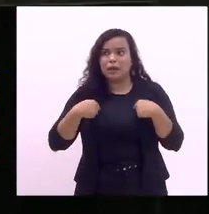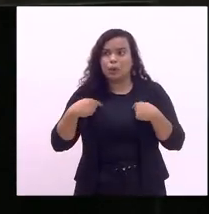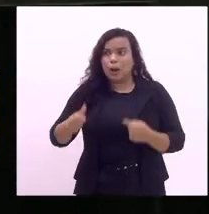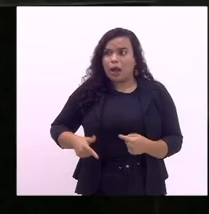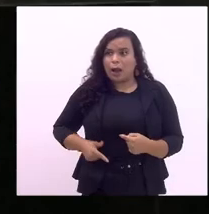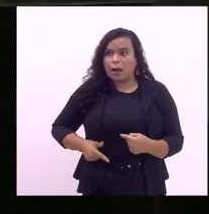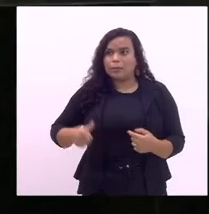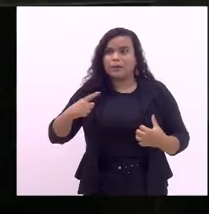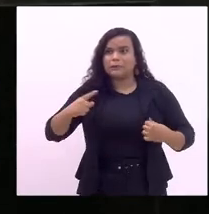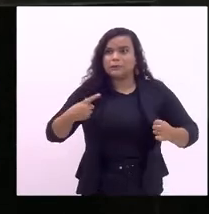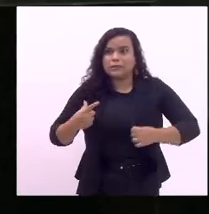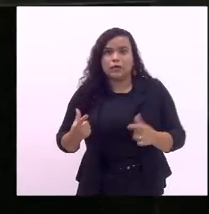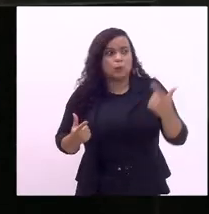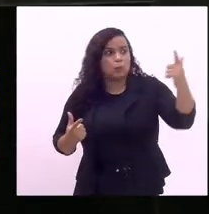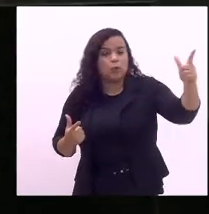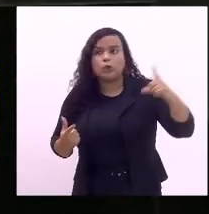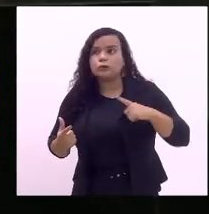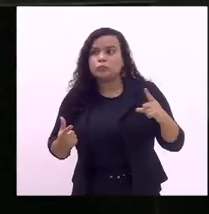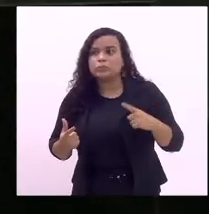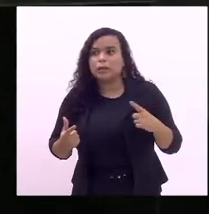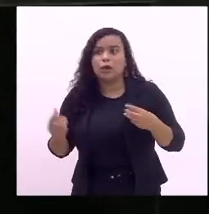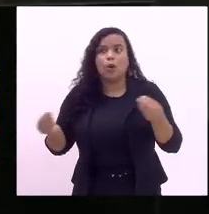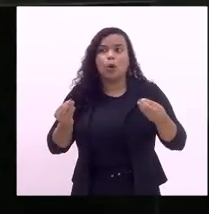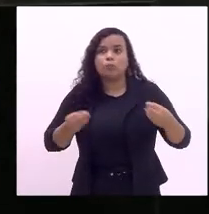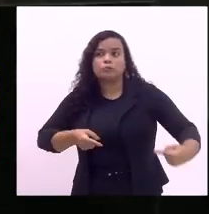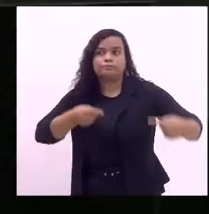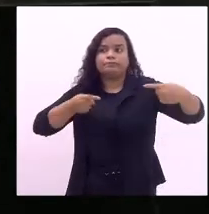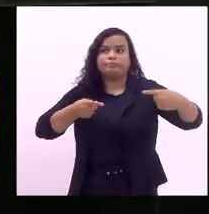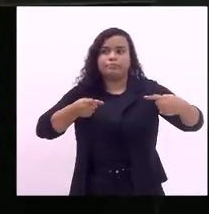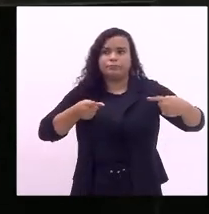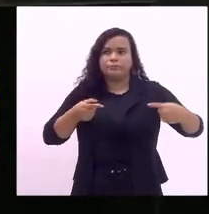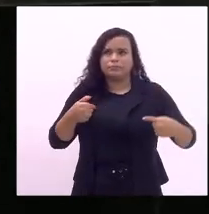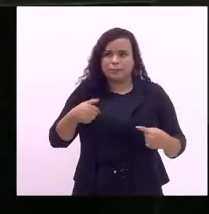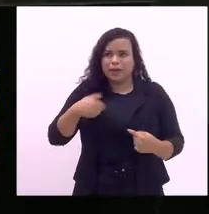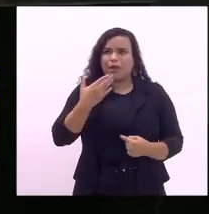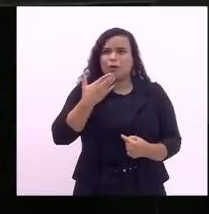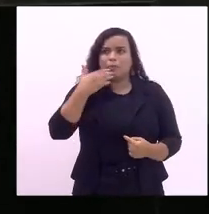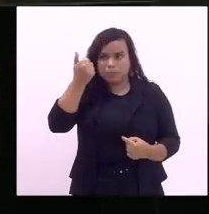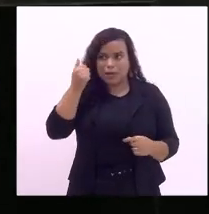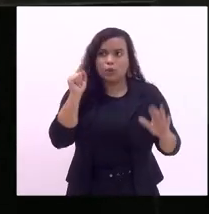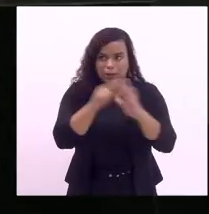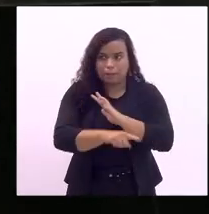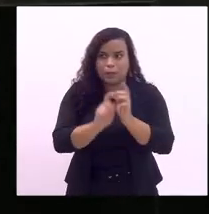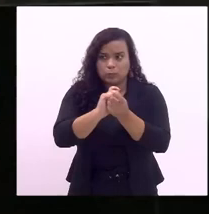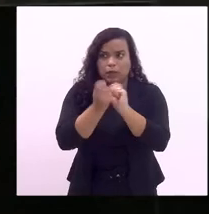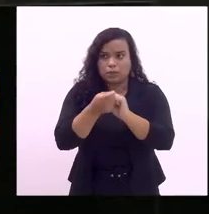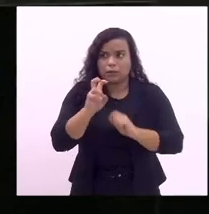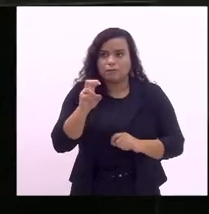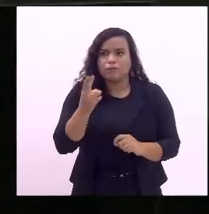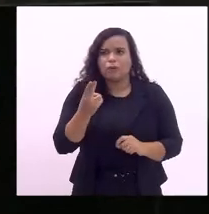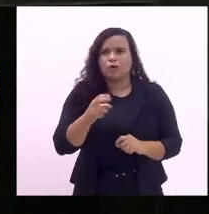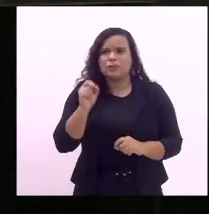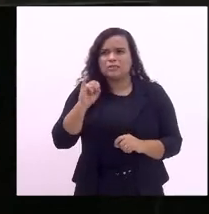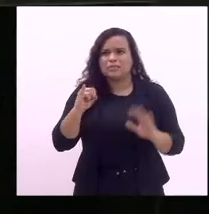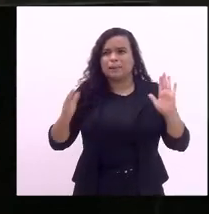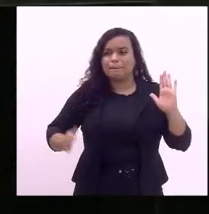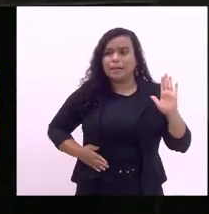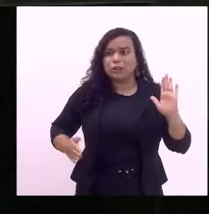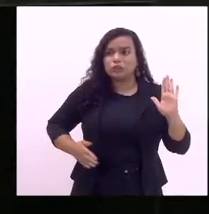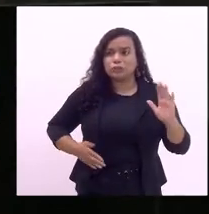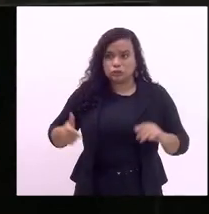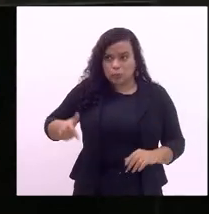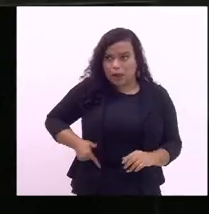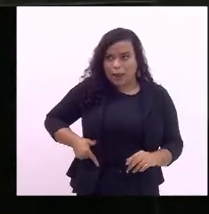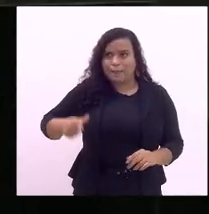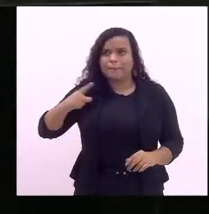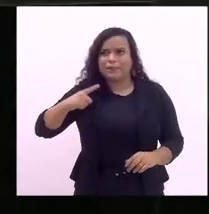arma e o outro tem uma arma, como fica? Eu vou melhorar essa pergunta. Se o bandido tem uma arma